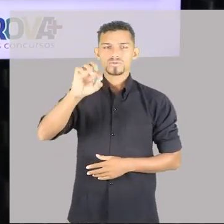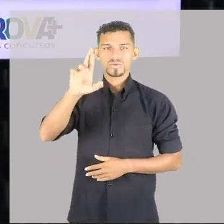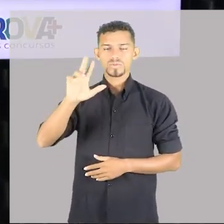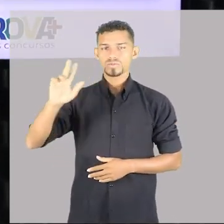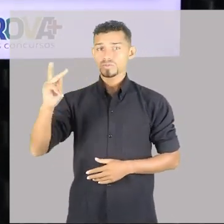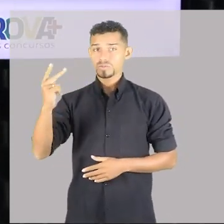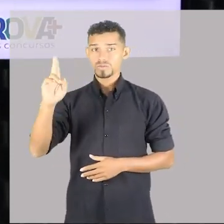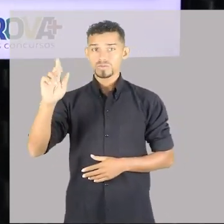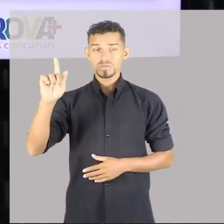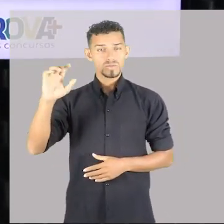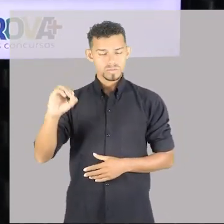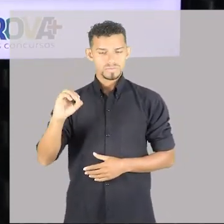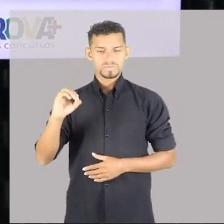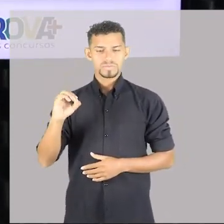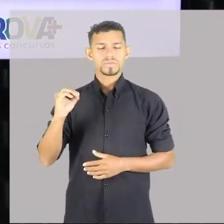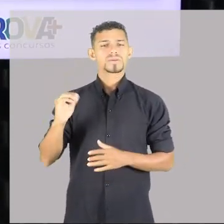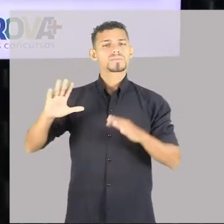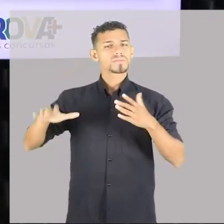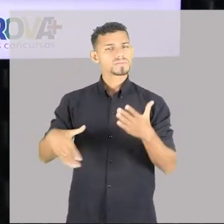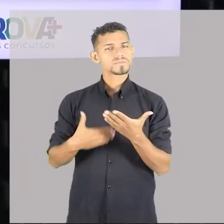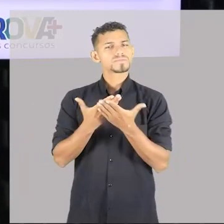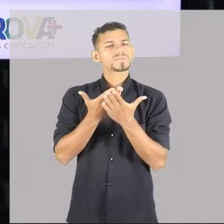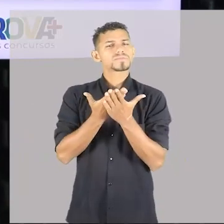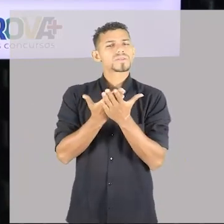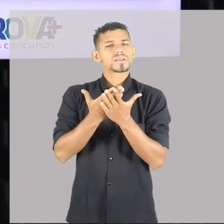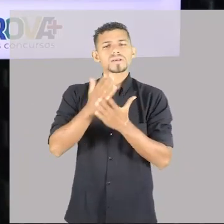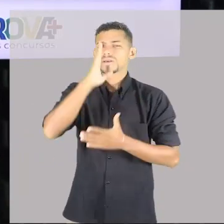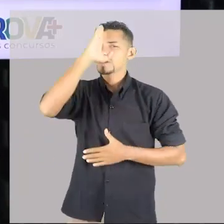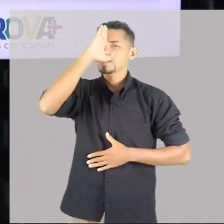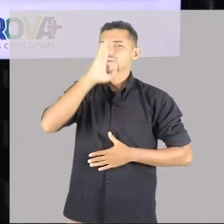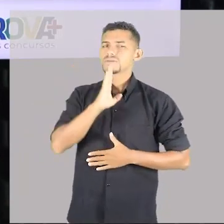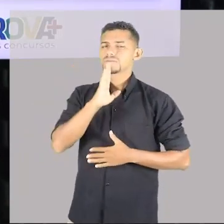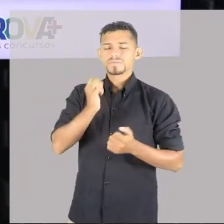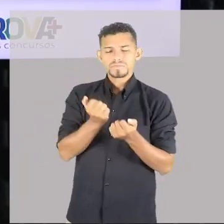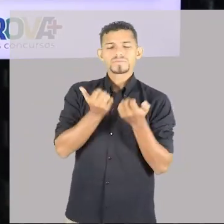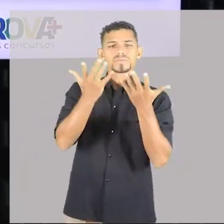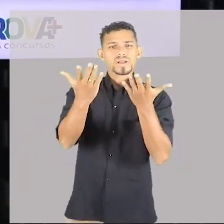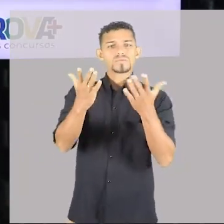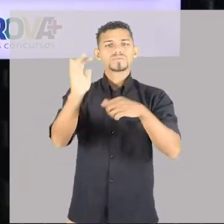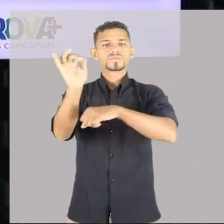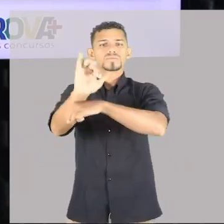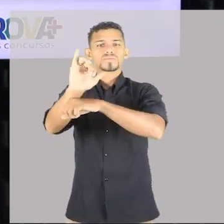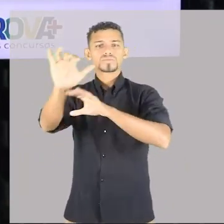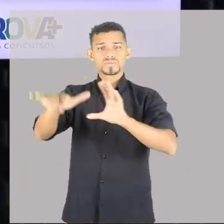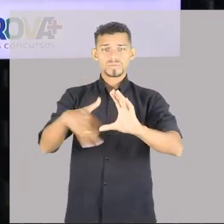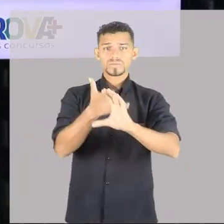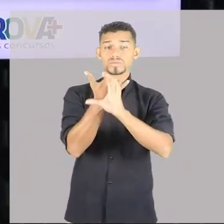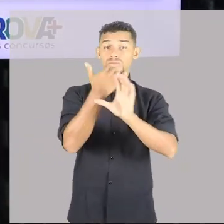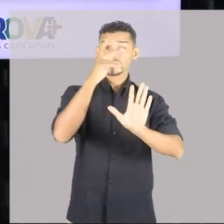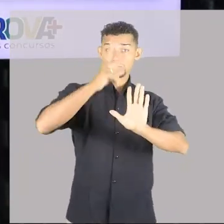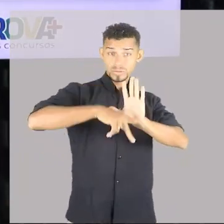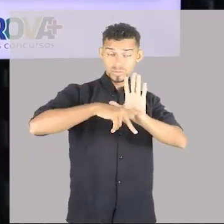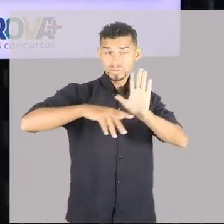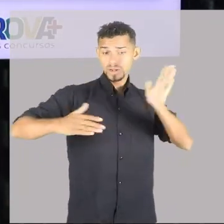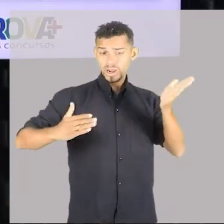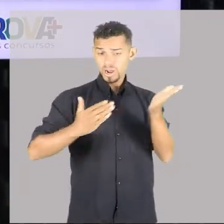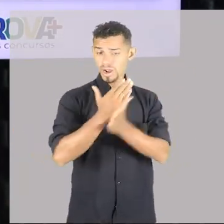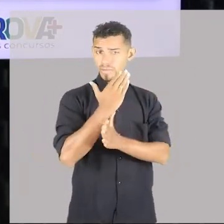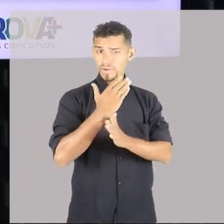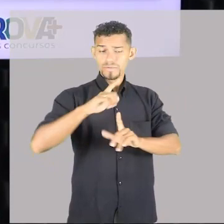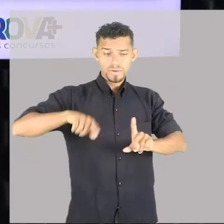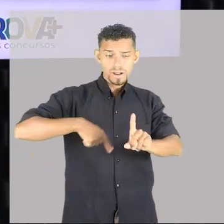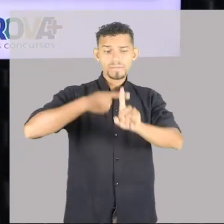essa aula transmitida gratuitamente pelo YouTube por meio do projeto Aprova Mais Enem dos